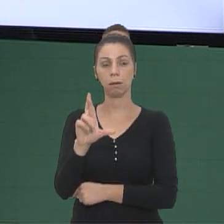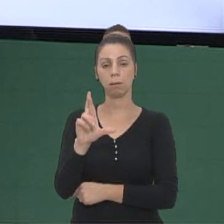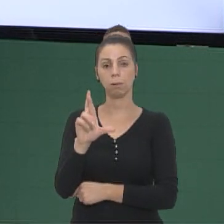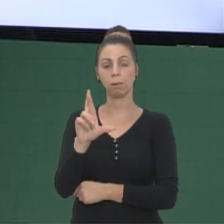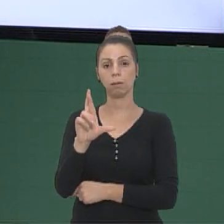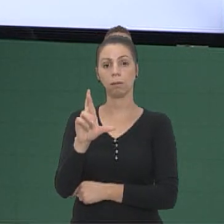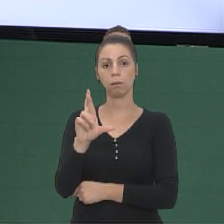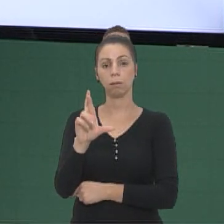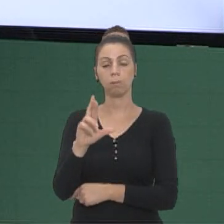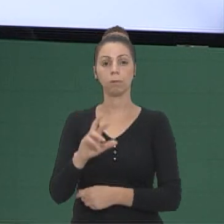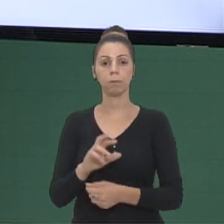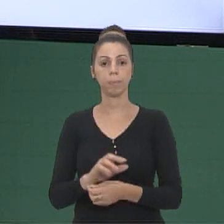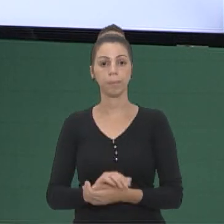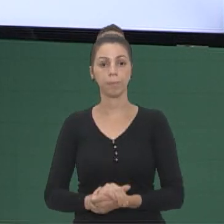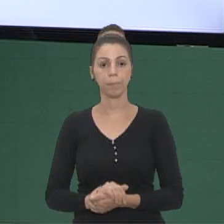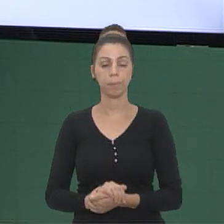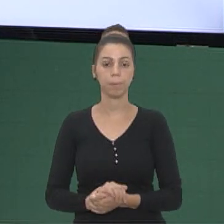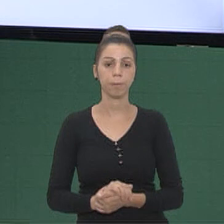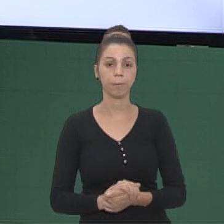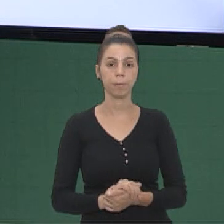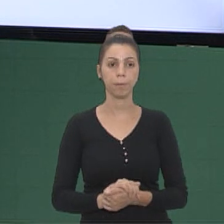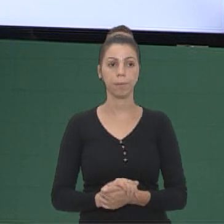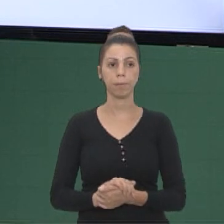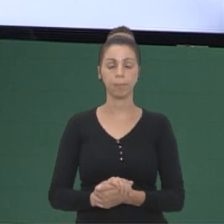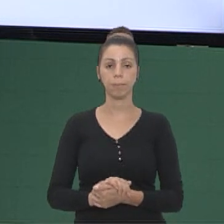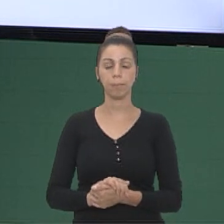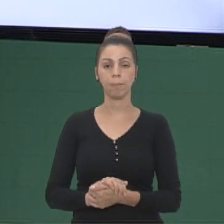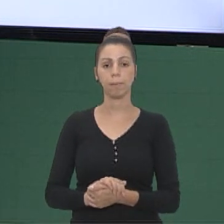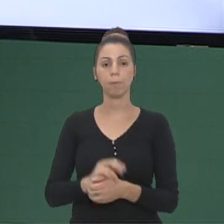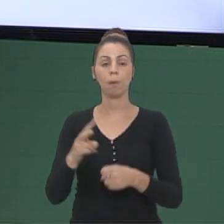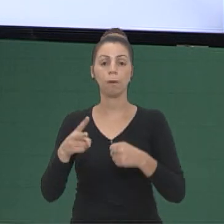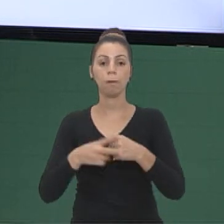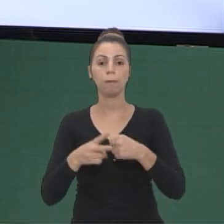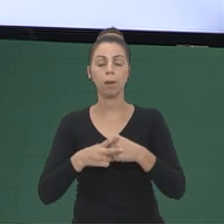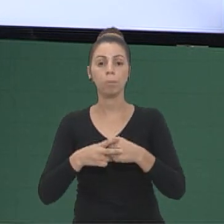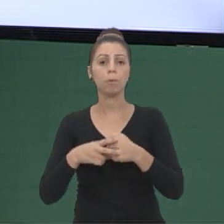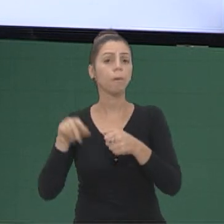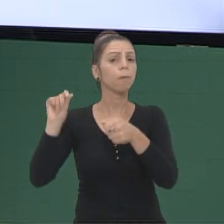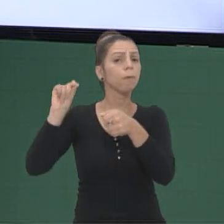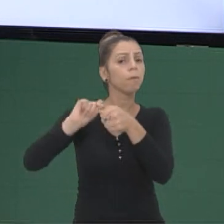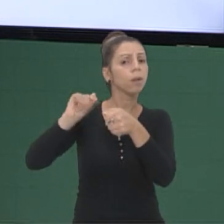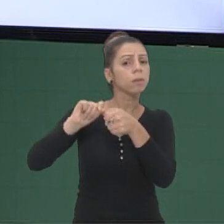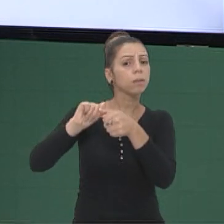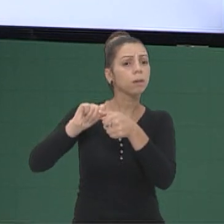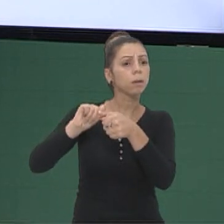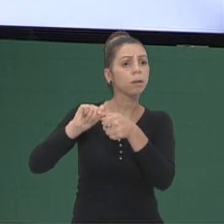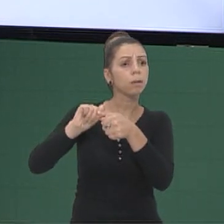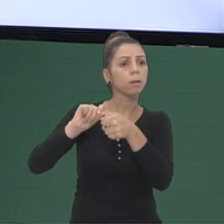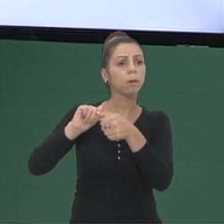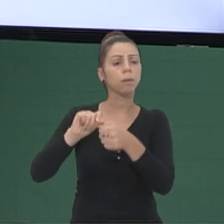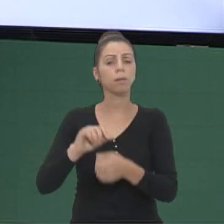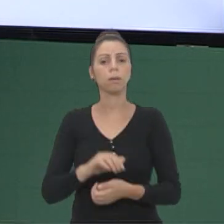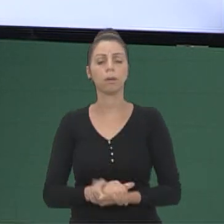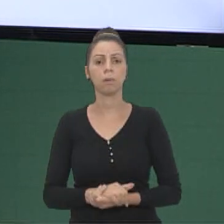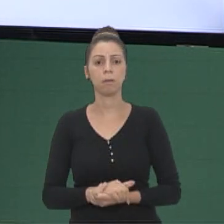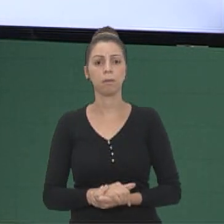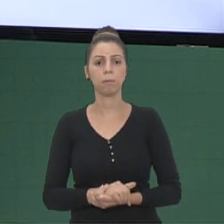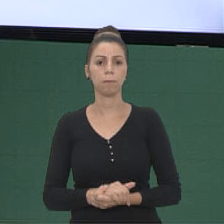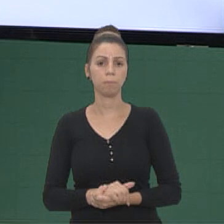Então o verbo tem uma irregularidade muito particular. Verbo ser, fazer. Yo haré, eu